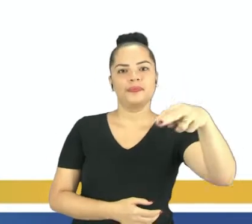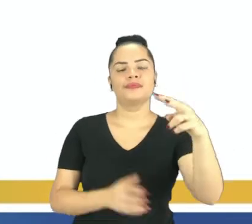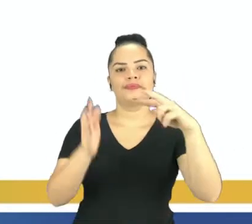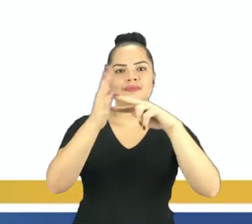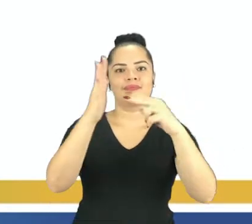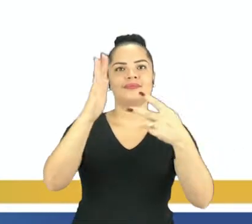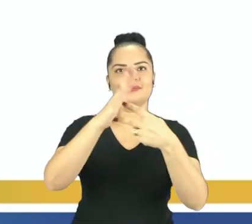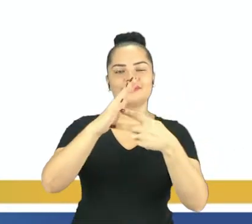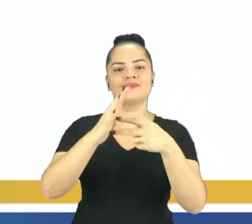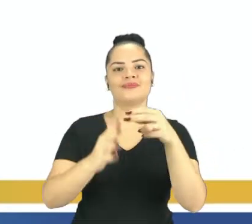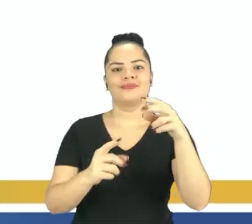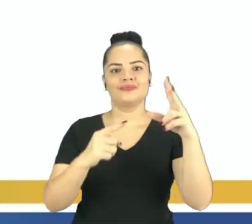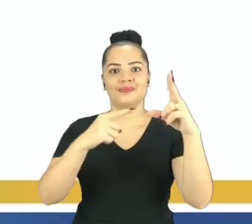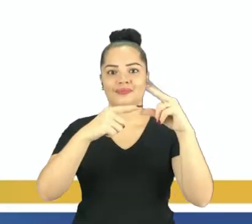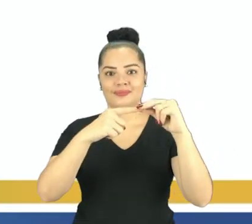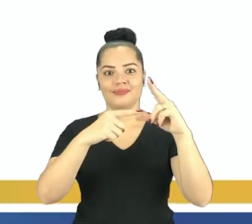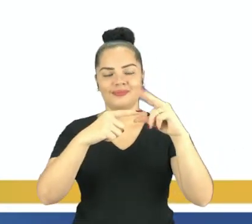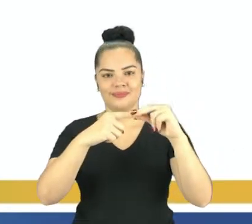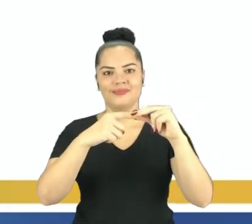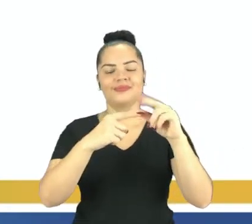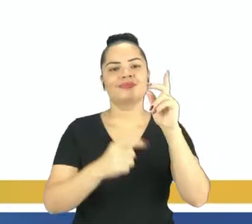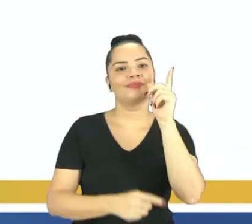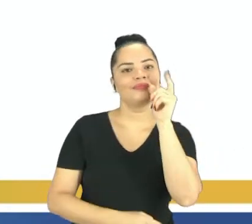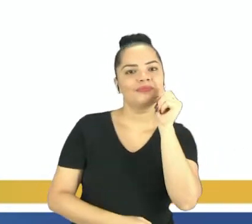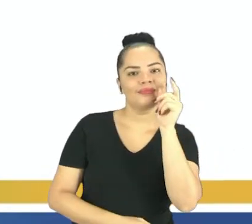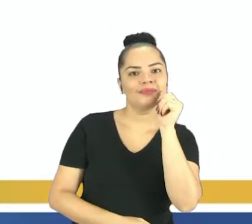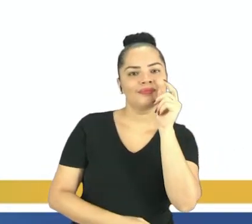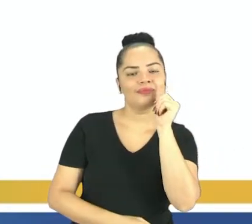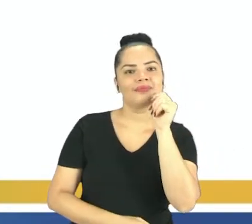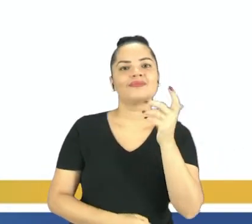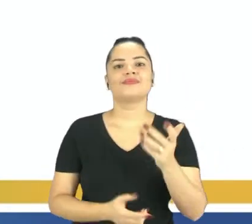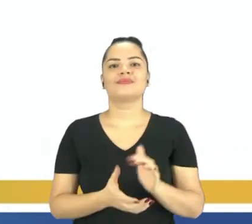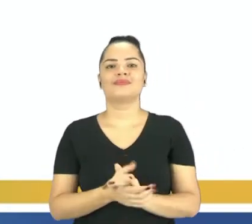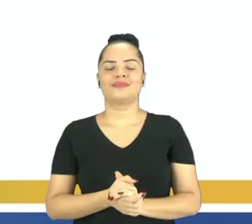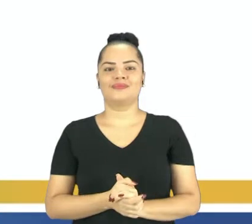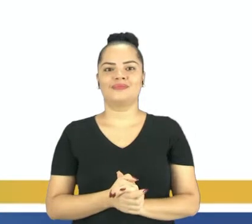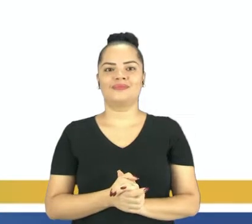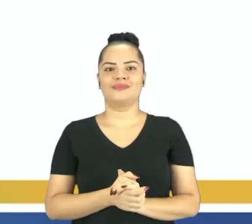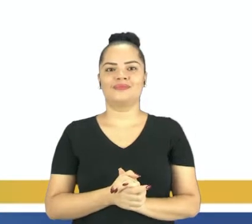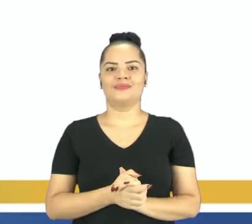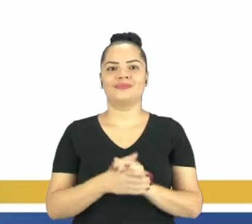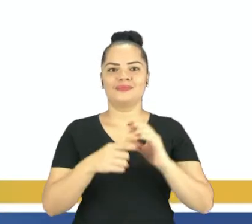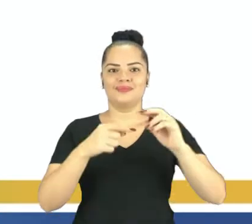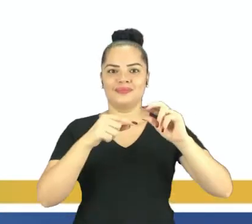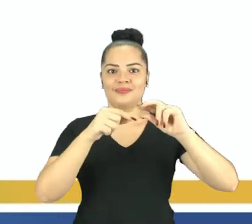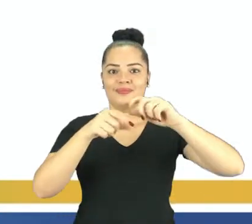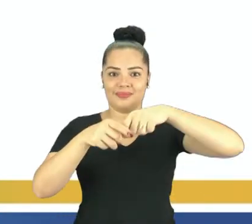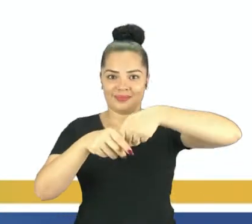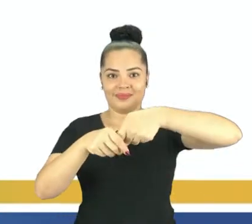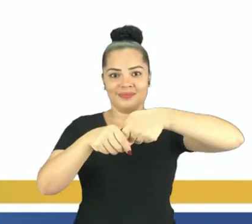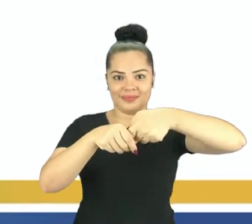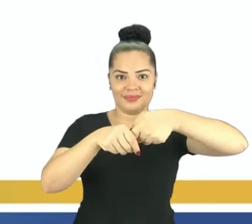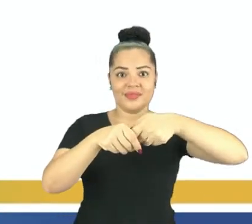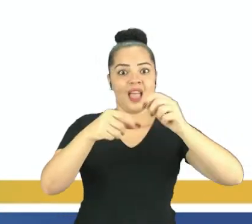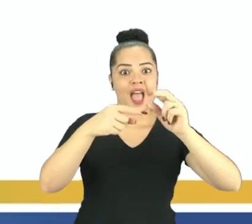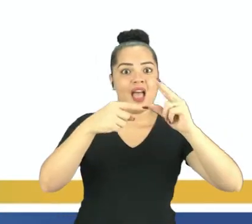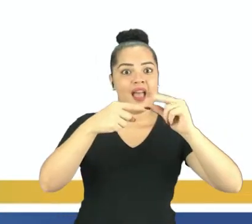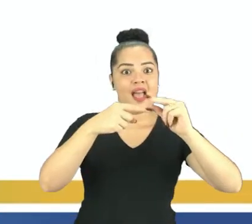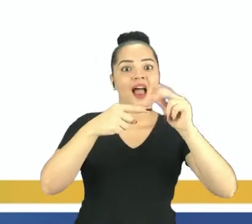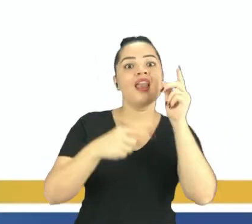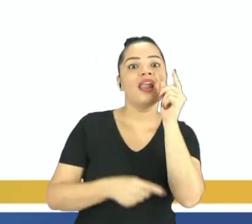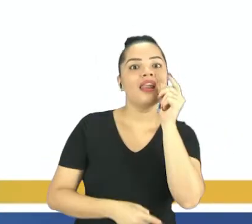caneta. Pencil, lápis. Mechanical pencil, lapiseira. Ou a gente conhece como grafite,